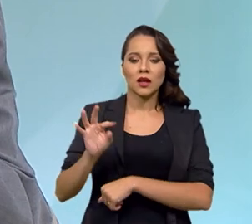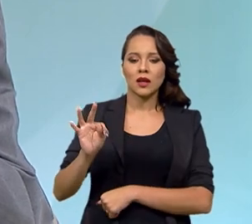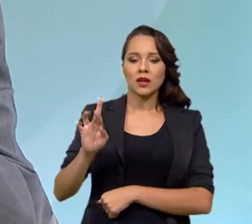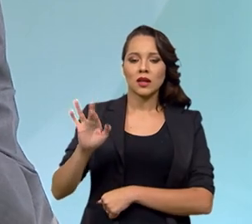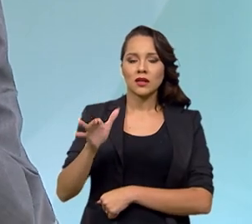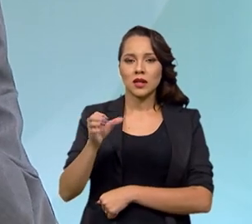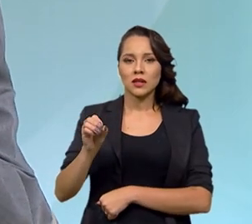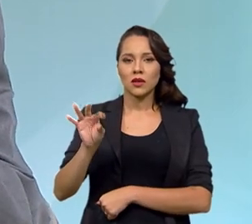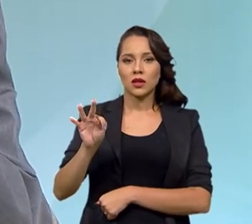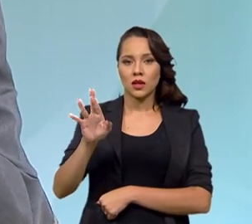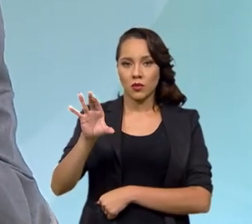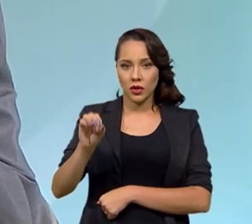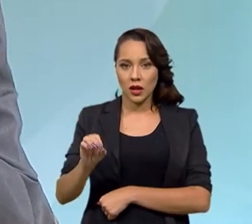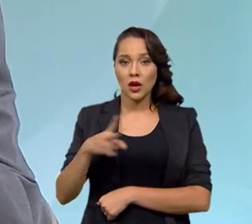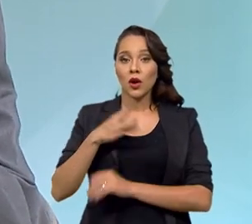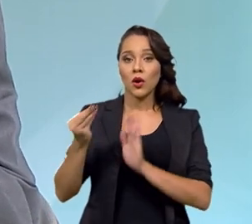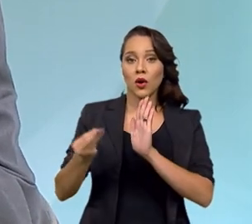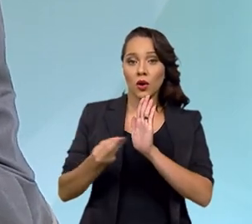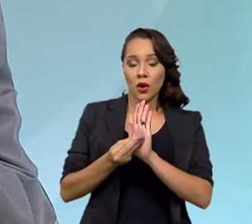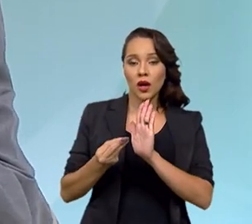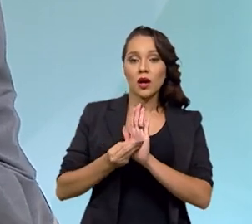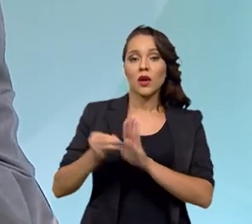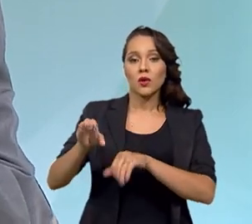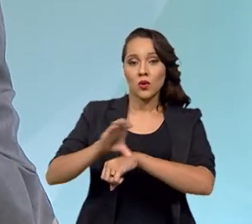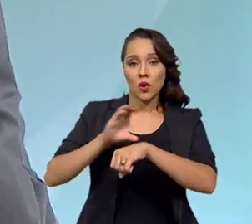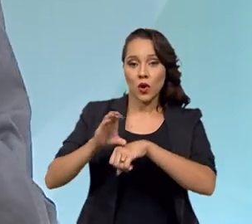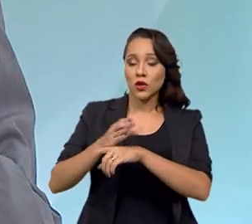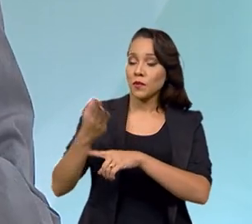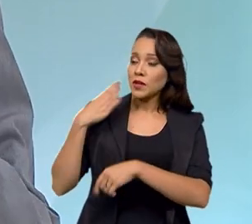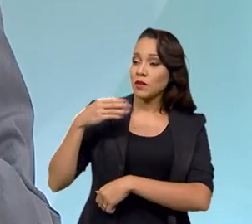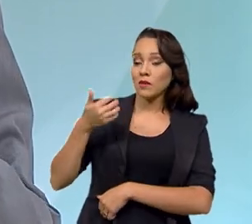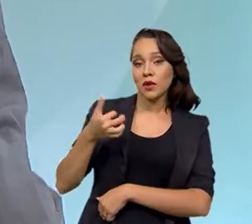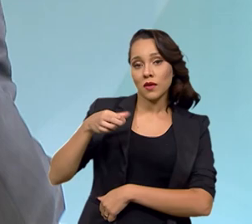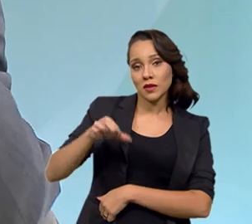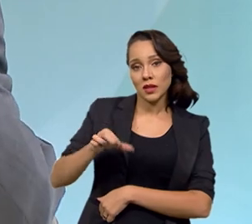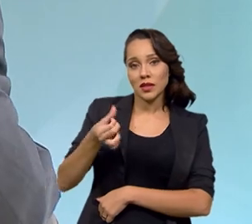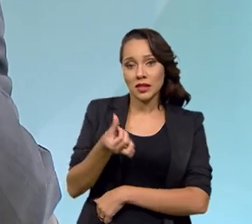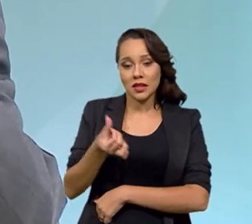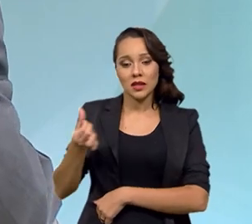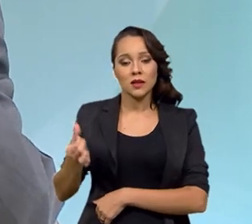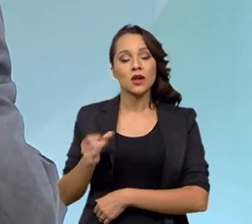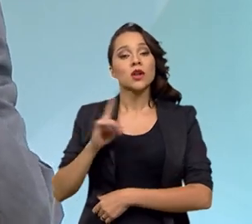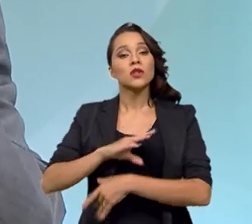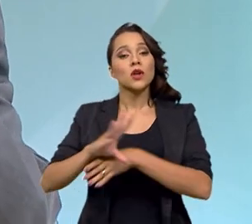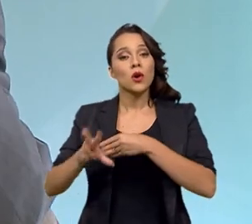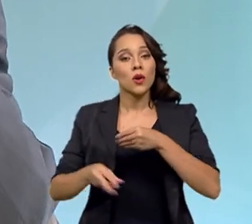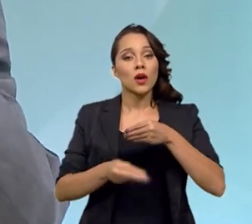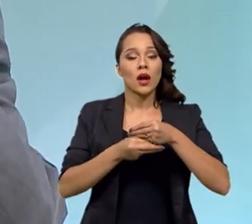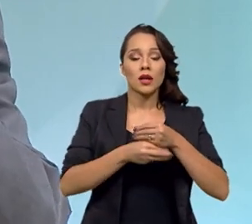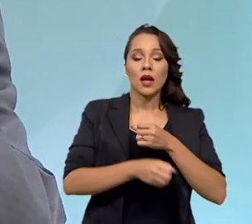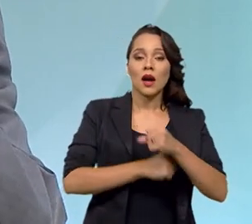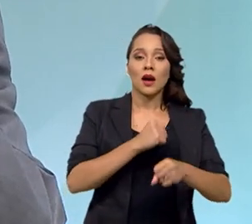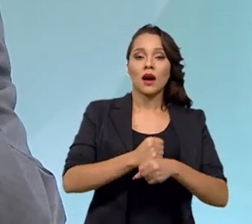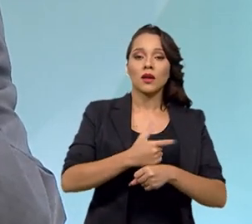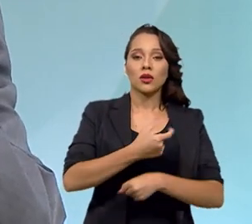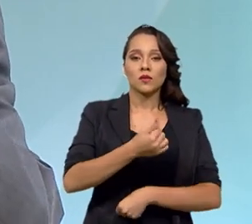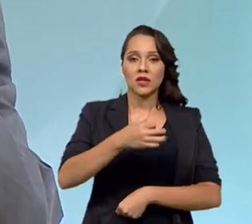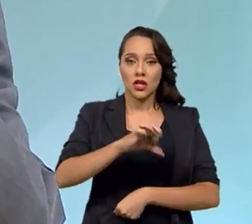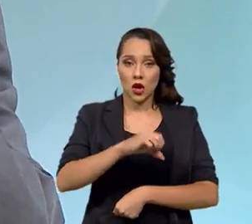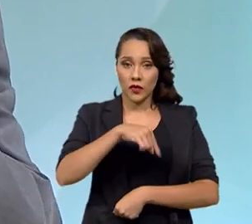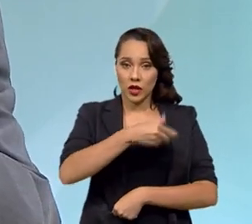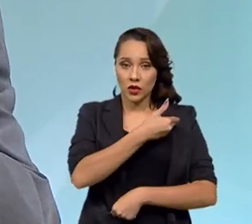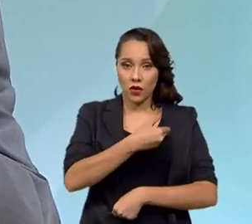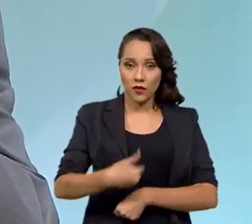transação tributária prevista no Código Tributário Nacional desde 1966 e foi implementado em 2019 nesse governo